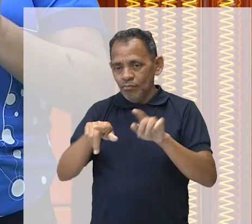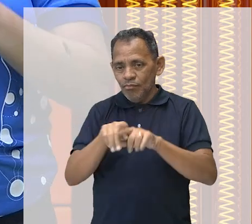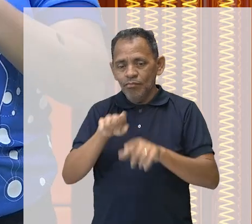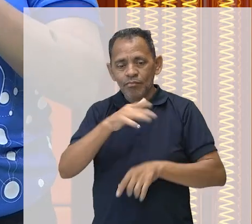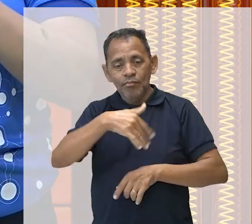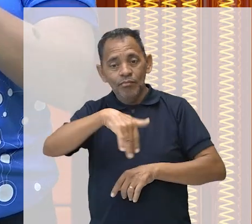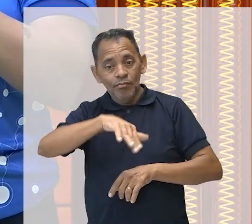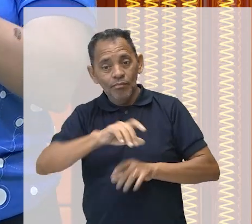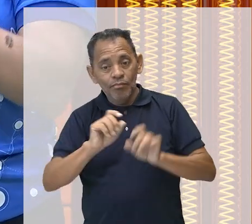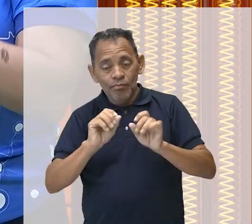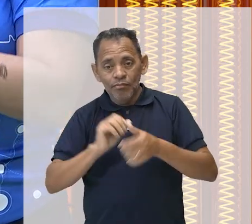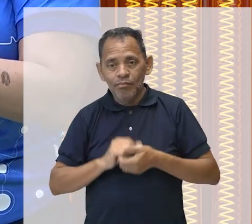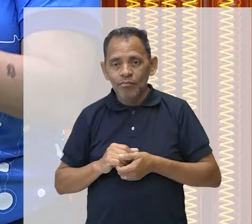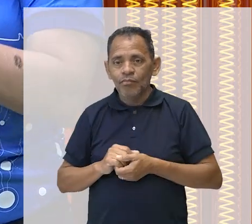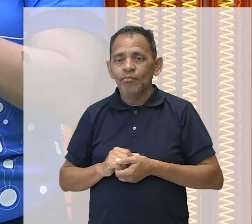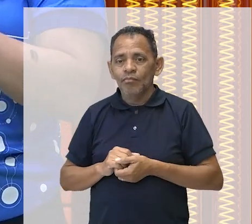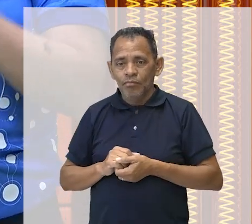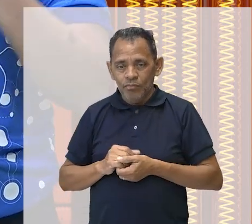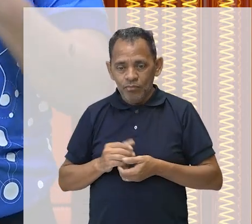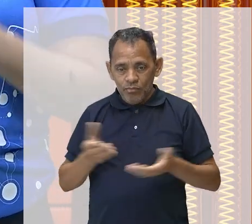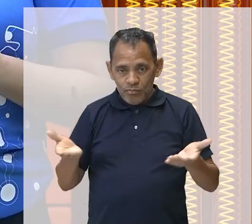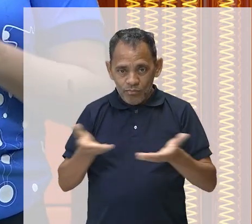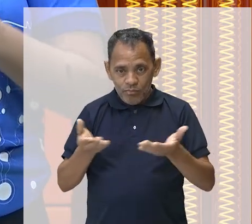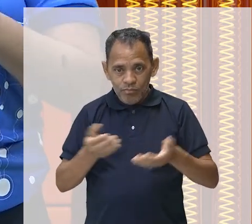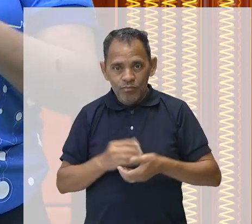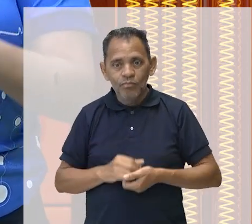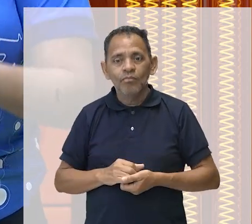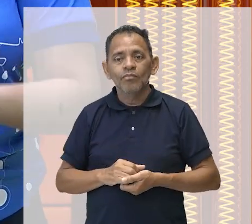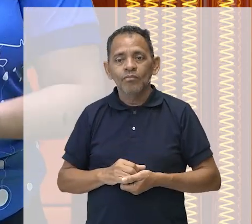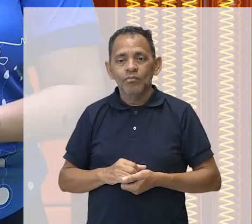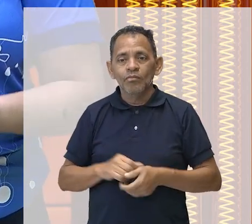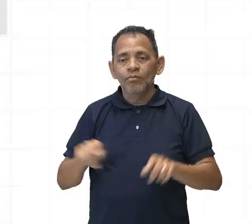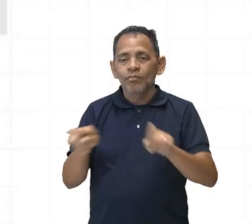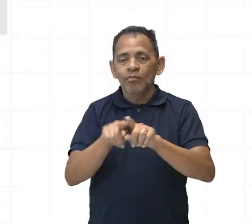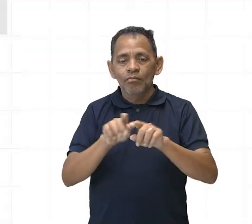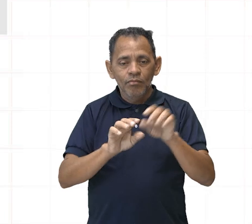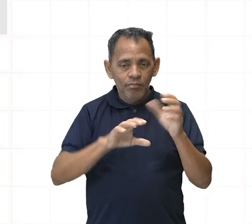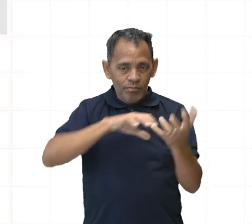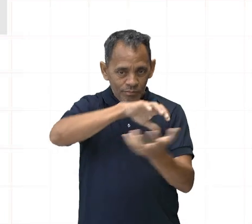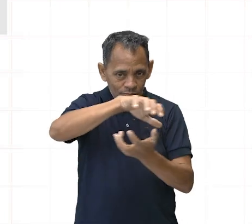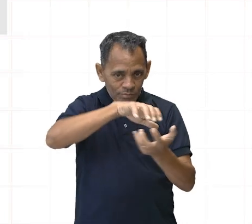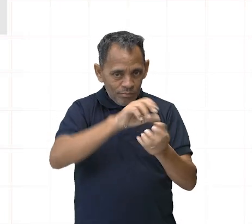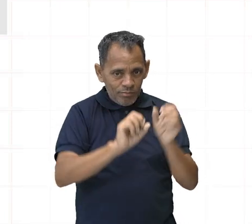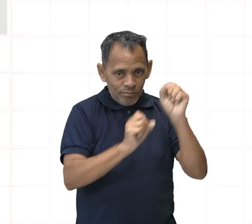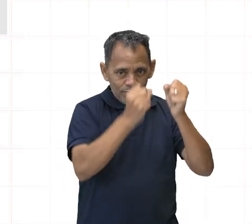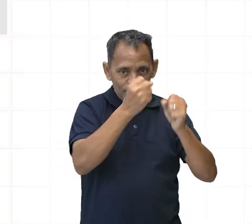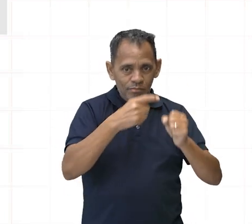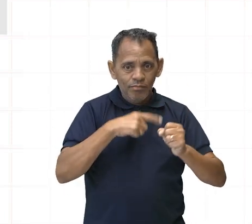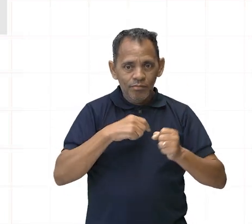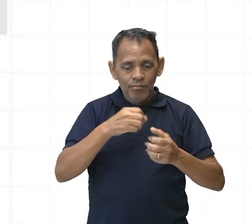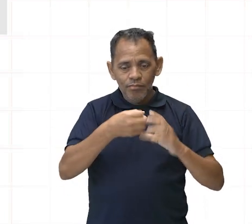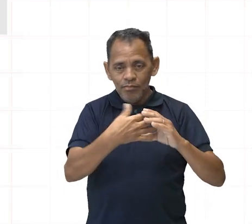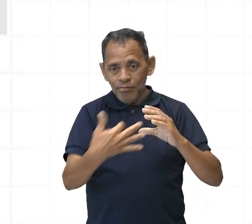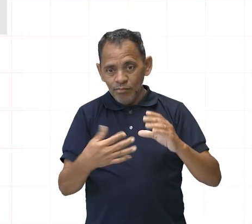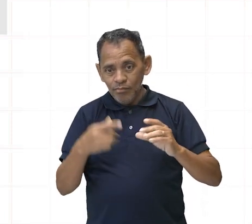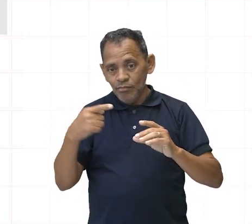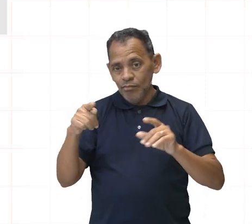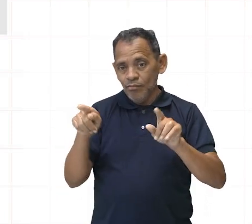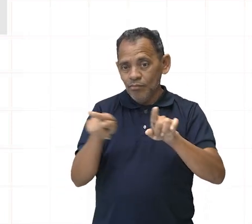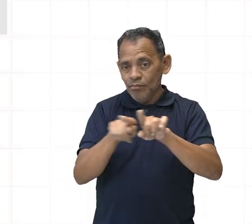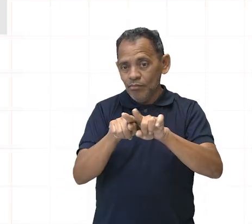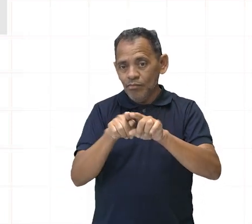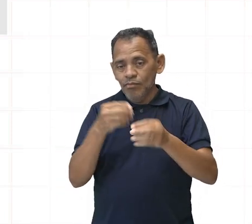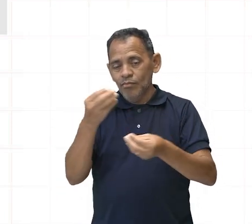mais recente, no período do Renascimento e da Revolução Industrial, também vamos ter outras características, como